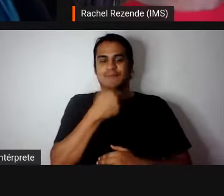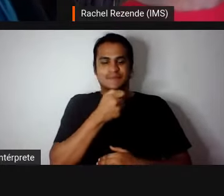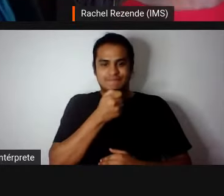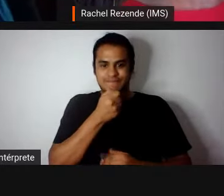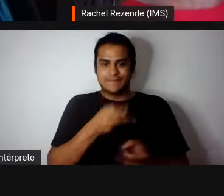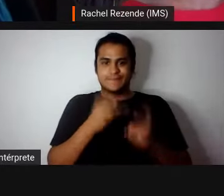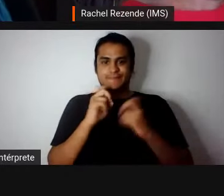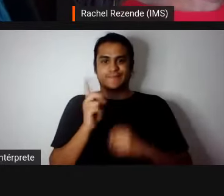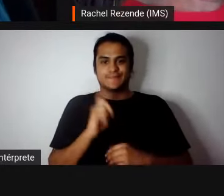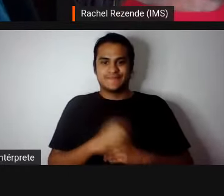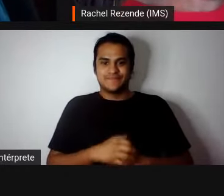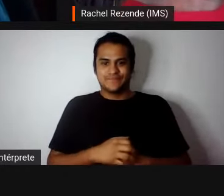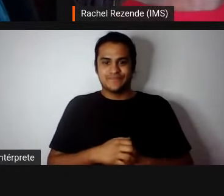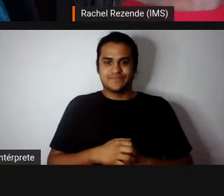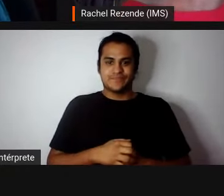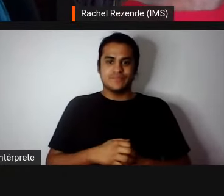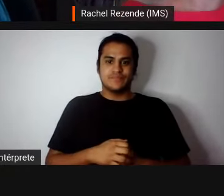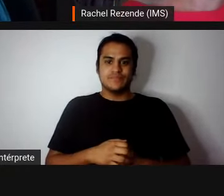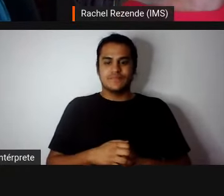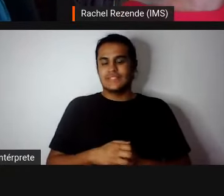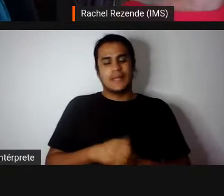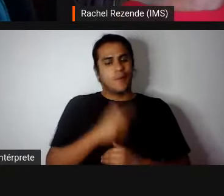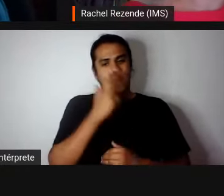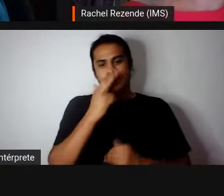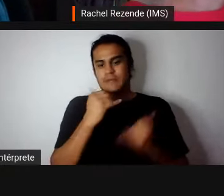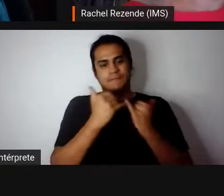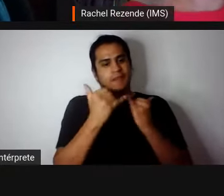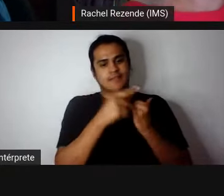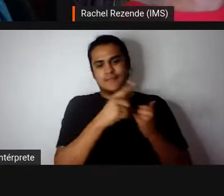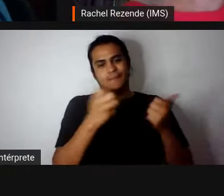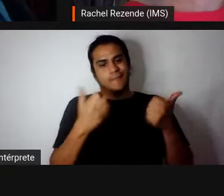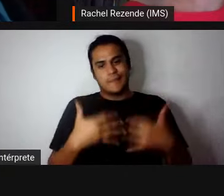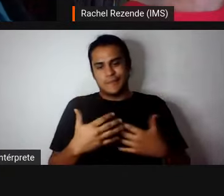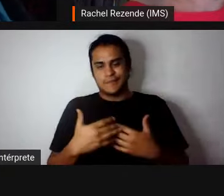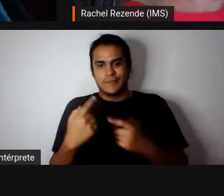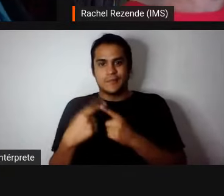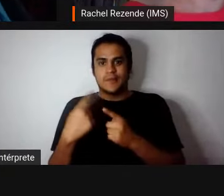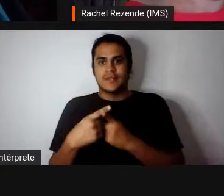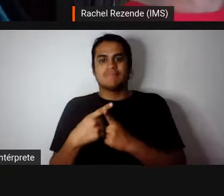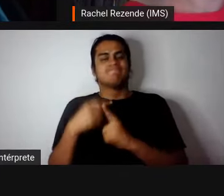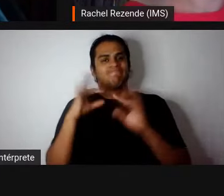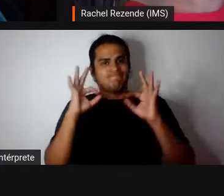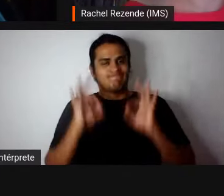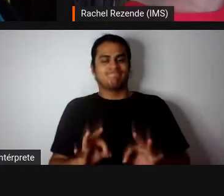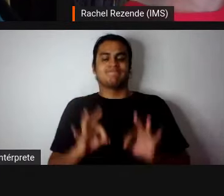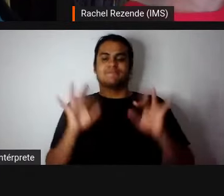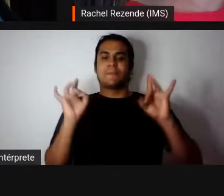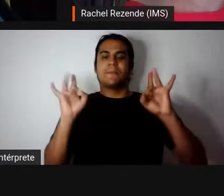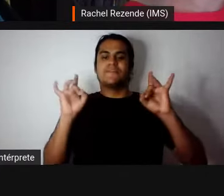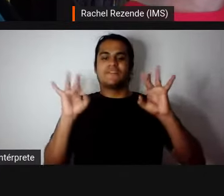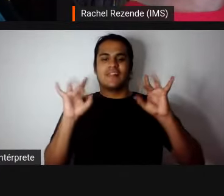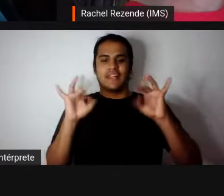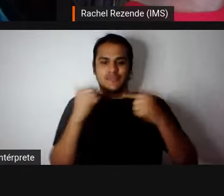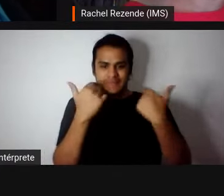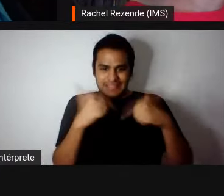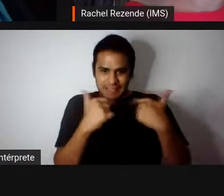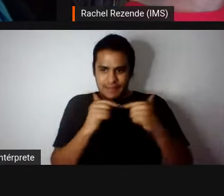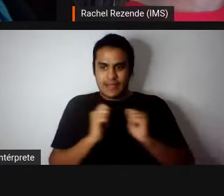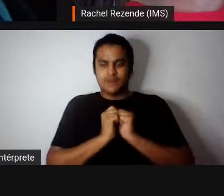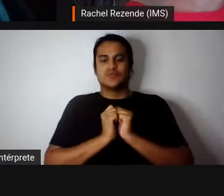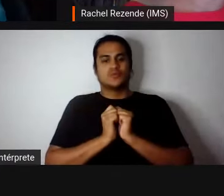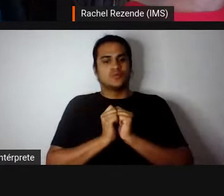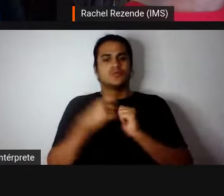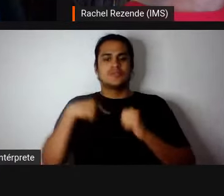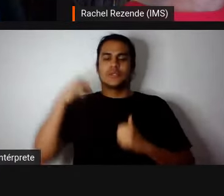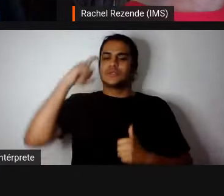Desculpe. Não, vou um pouco na mesma linha, porque é inevitável falar do privilégio que é trabalhar com você, Maureen, com todas as dificuldades